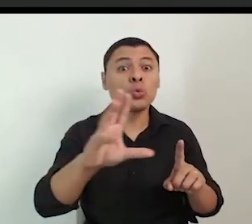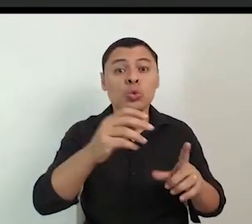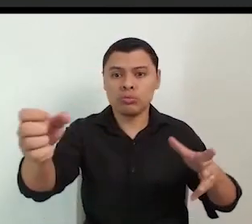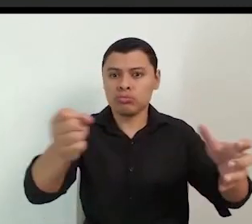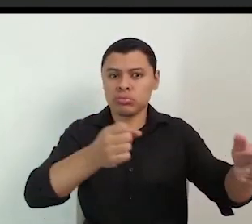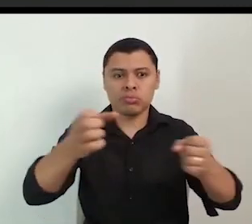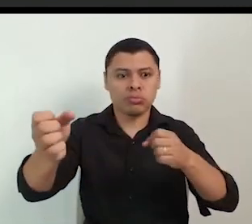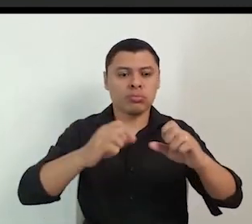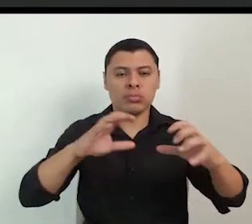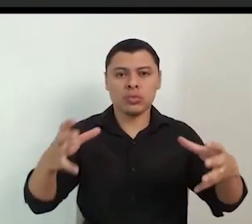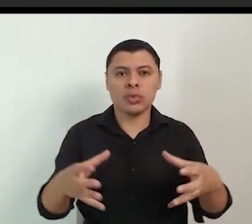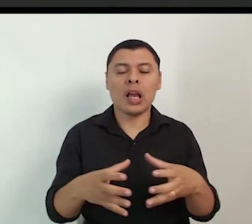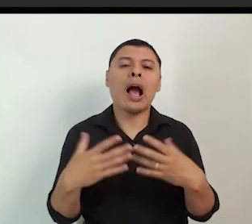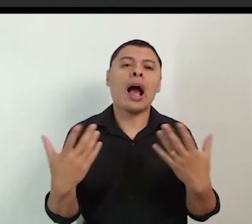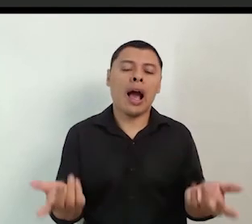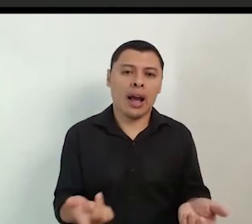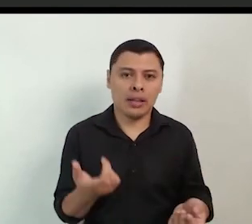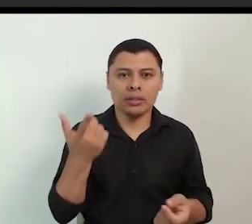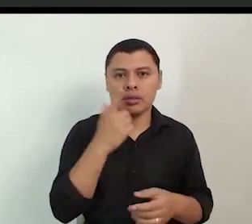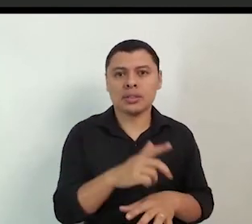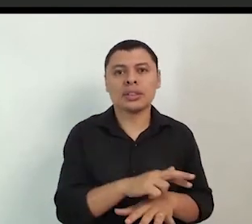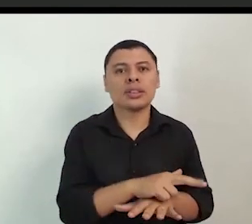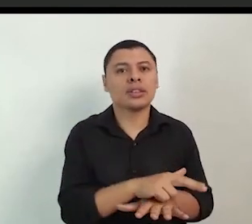diverso. Sim, você tem